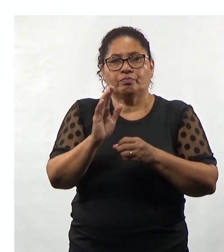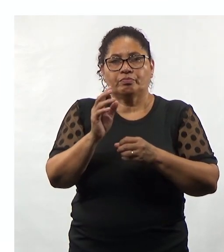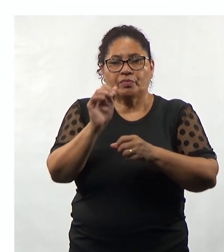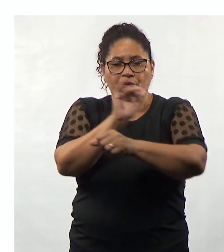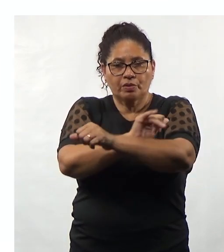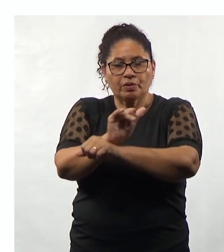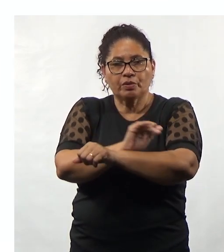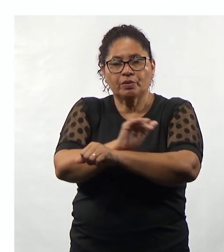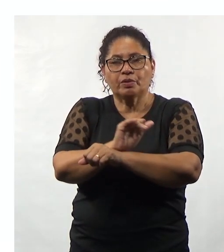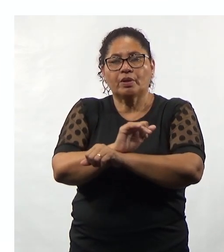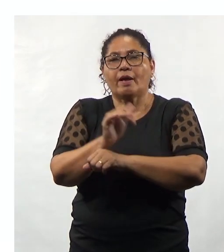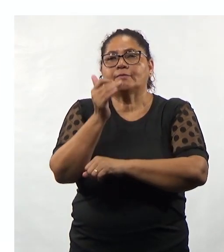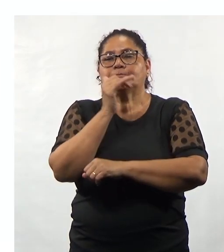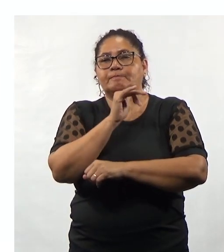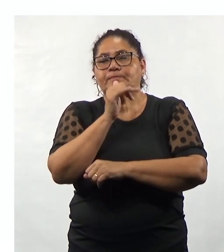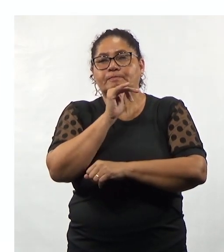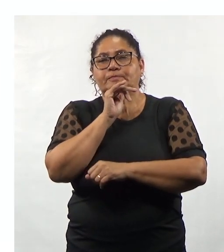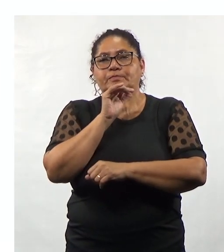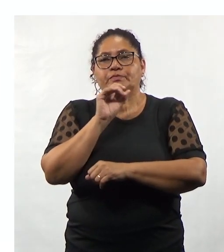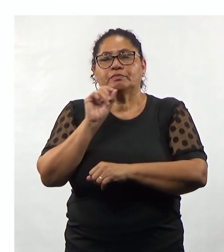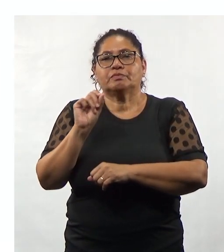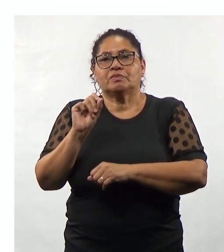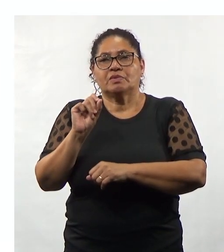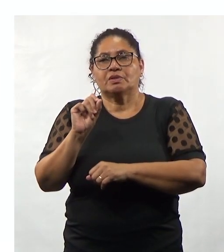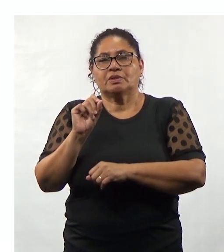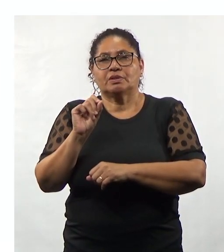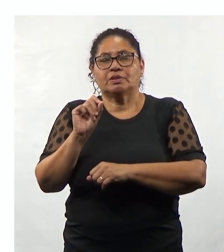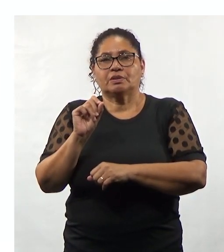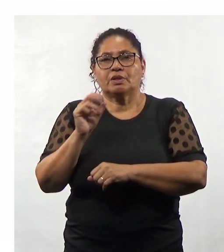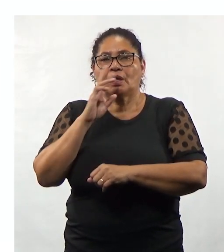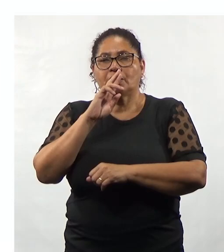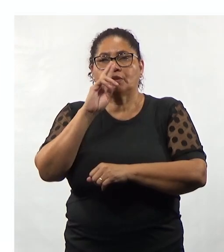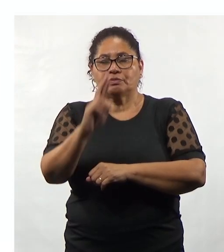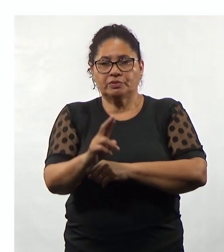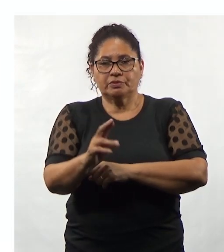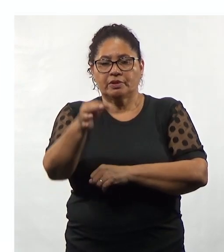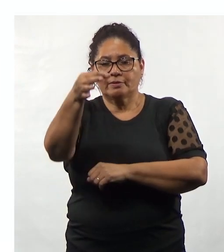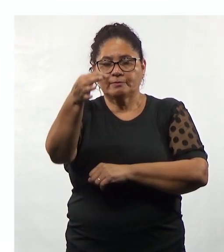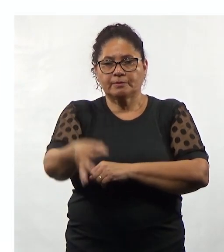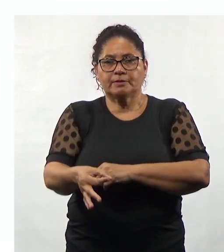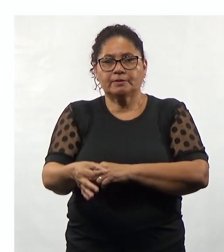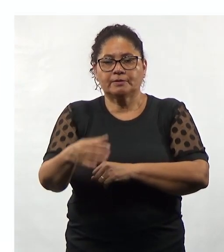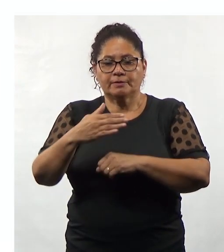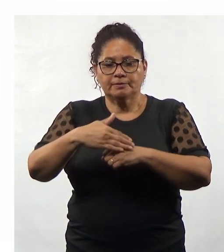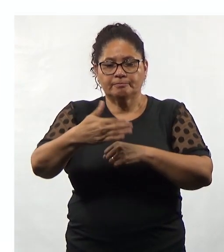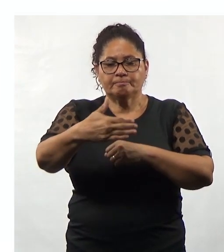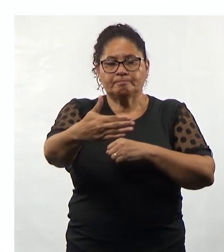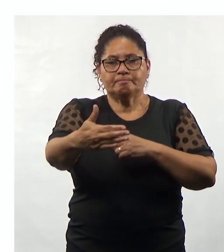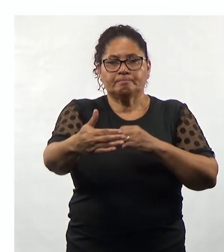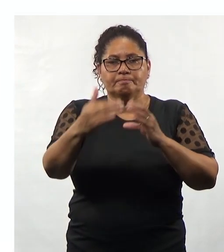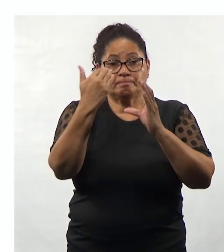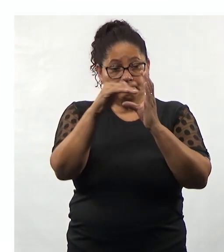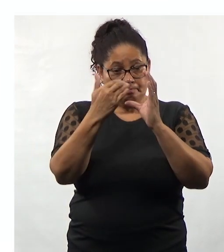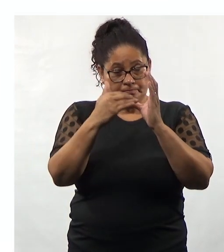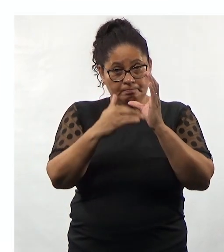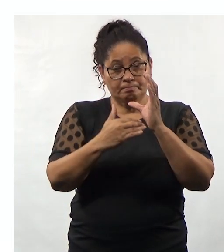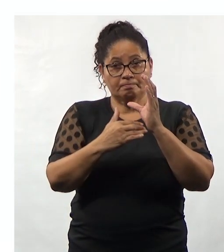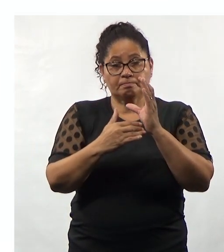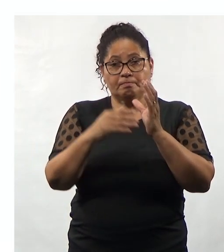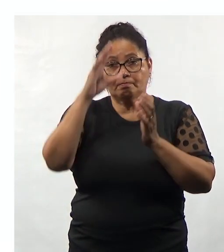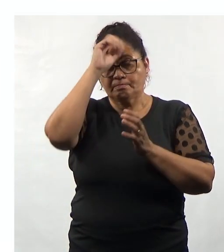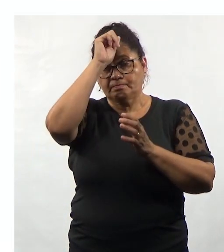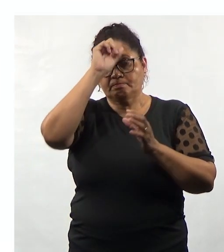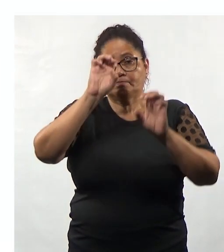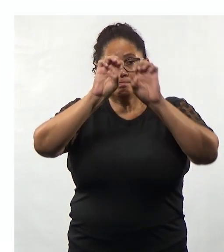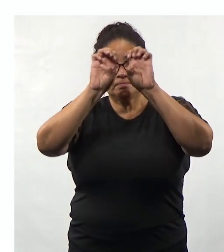né, estratégicas. Por exemplo, se a gente utilizasse a cesta resultado institucional, processos internos,